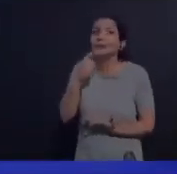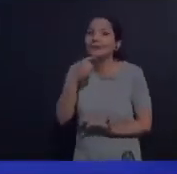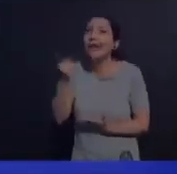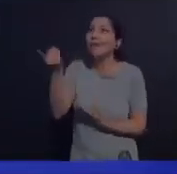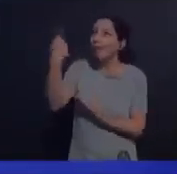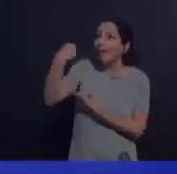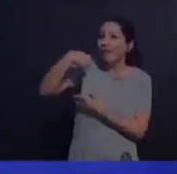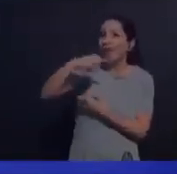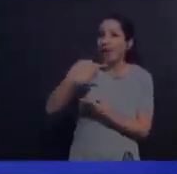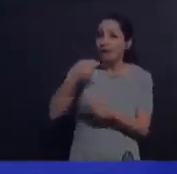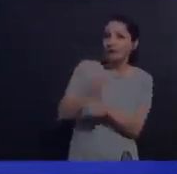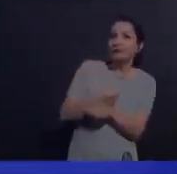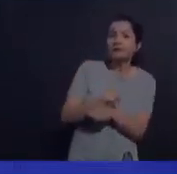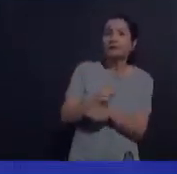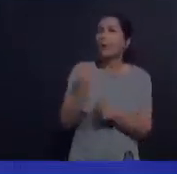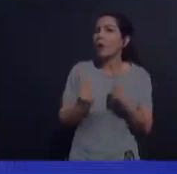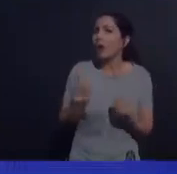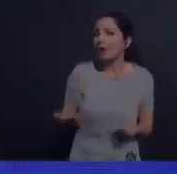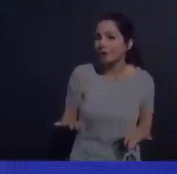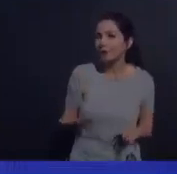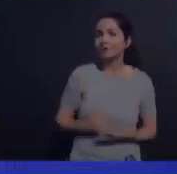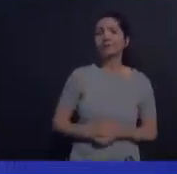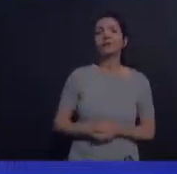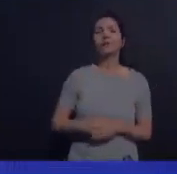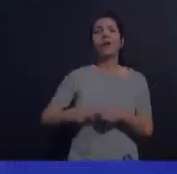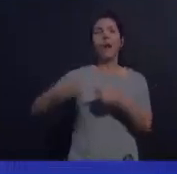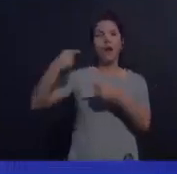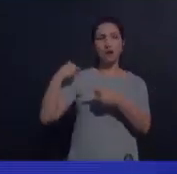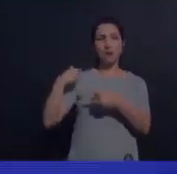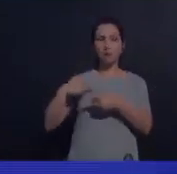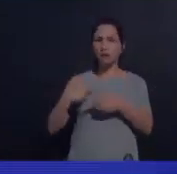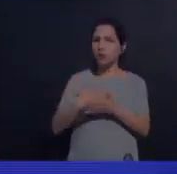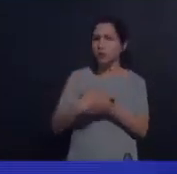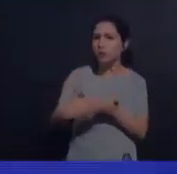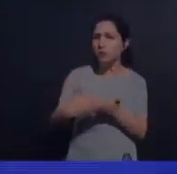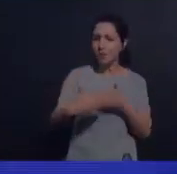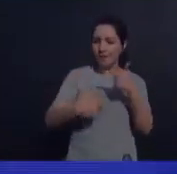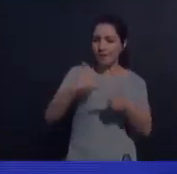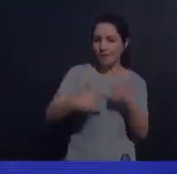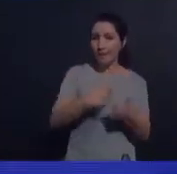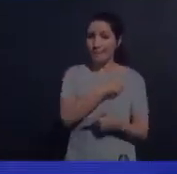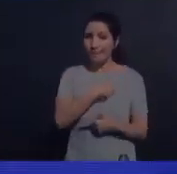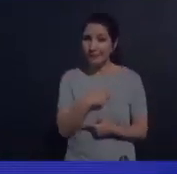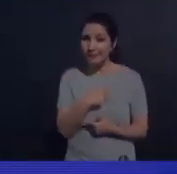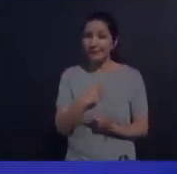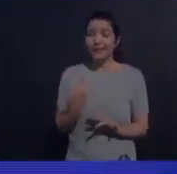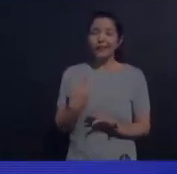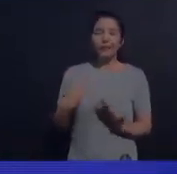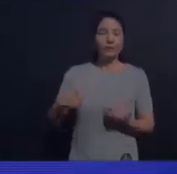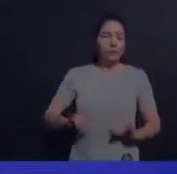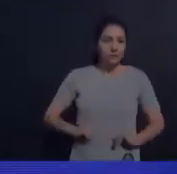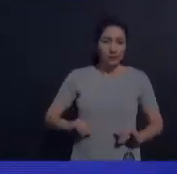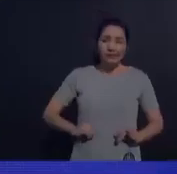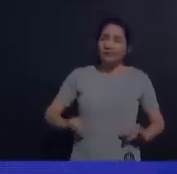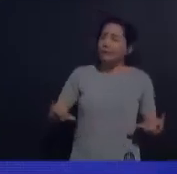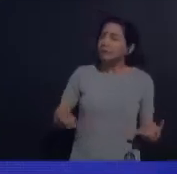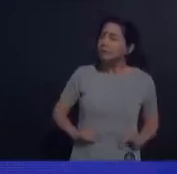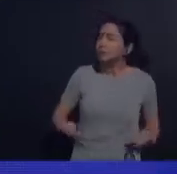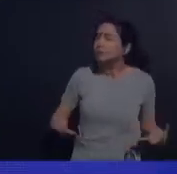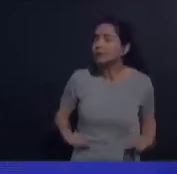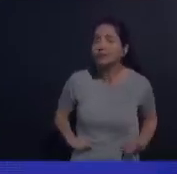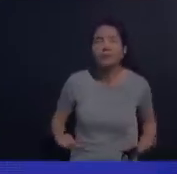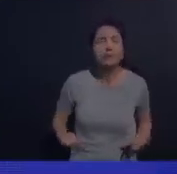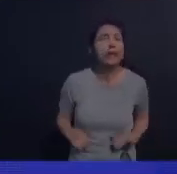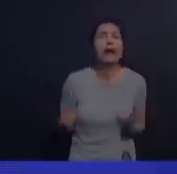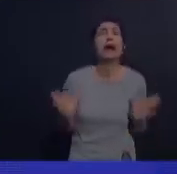de deus para nós e no início assim dado o nosso ministério eu sofria muito porque eu tinha muito medo de